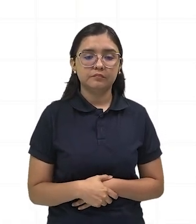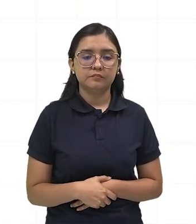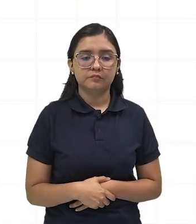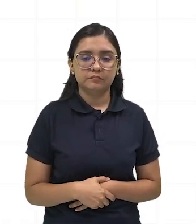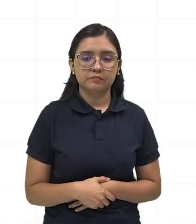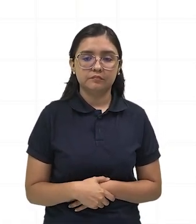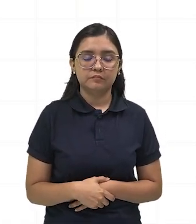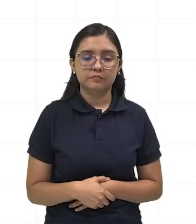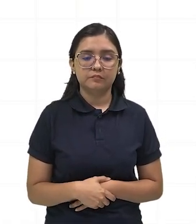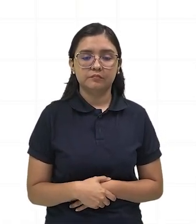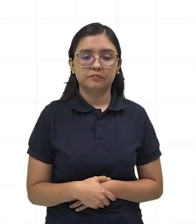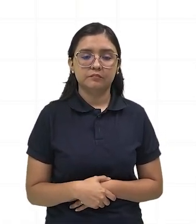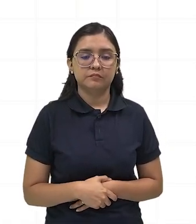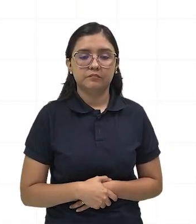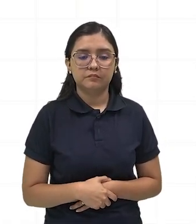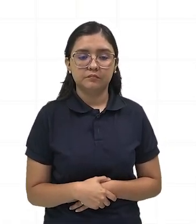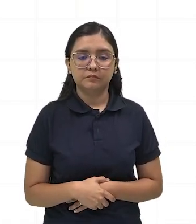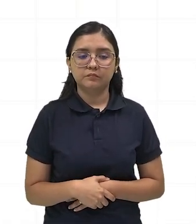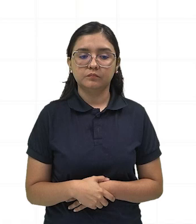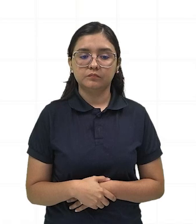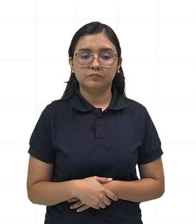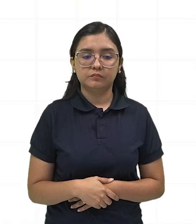é a constante